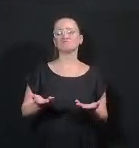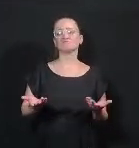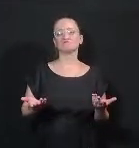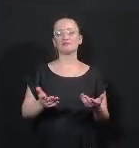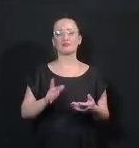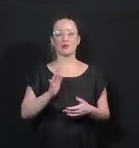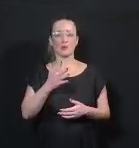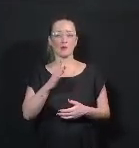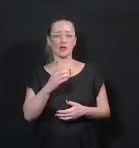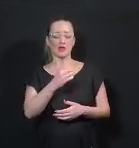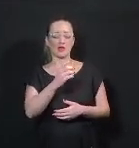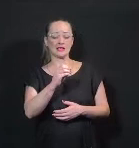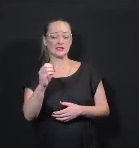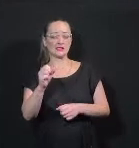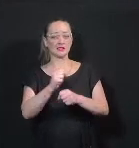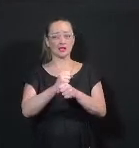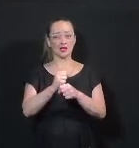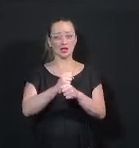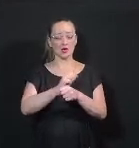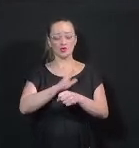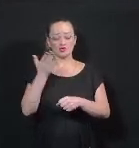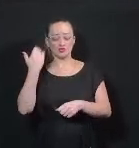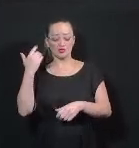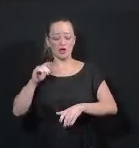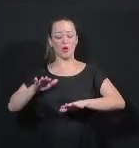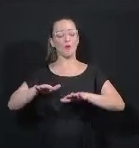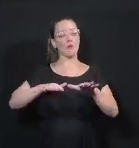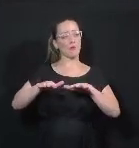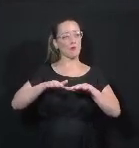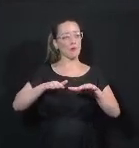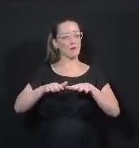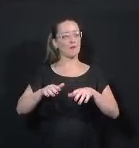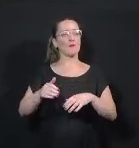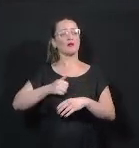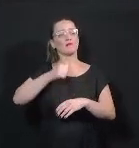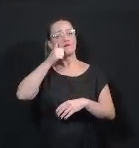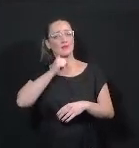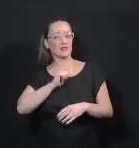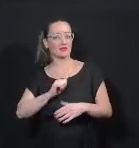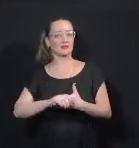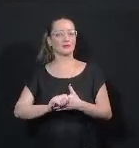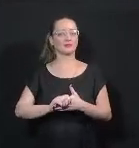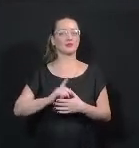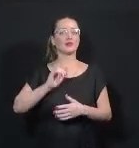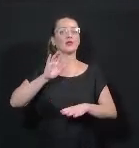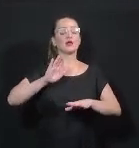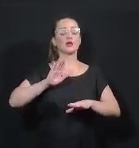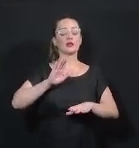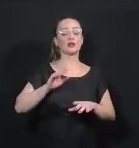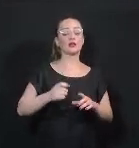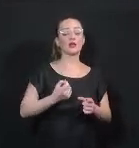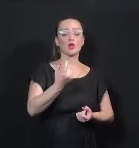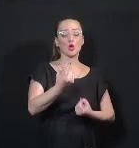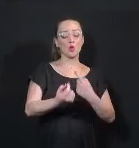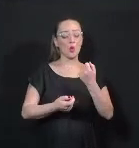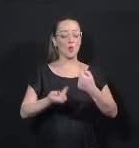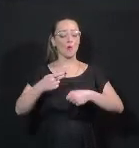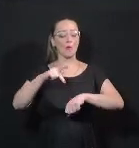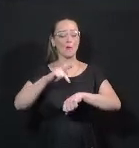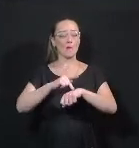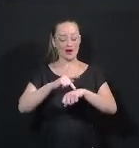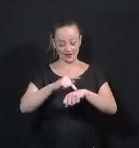100 anos, desde os movimentos sufragistas, né? E que em alguns países do